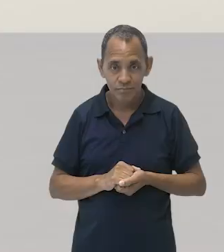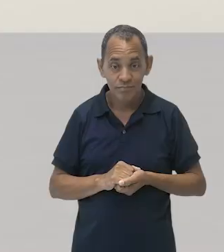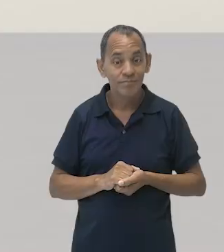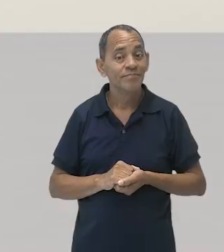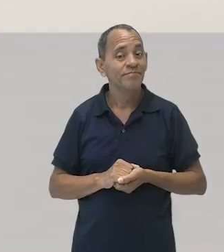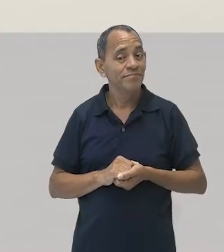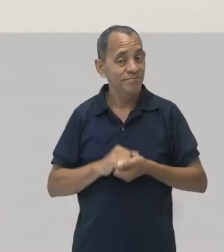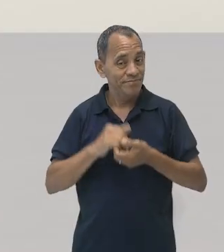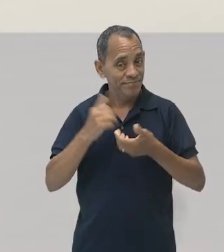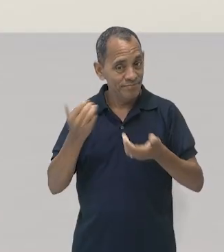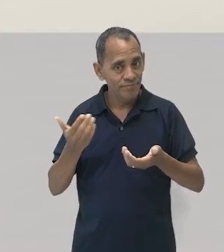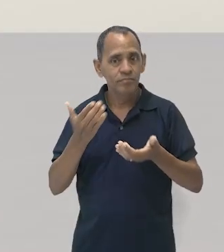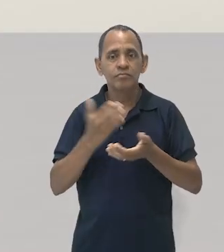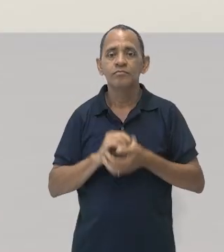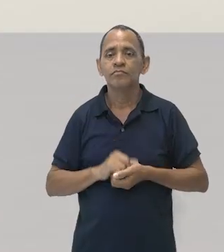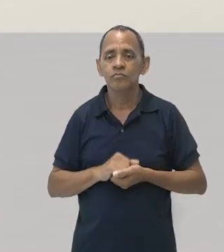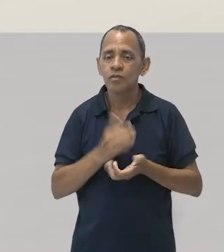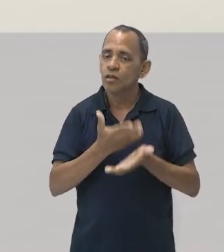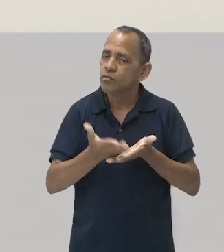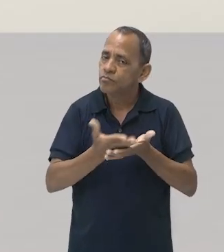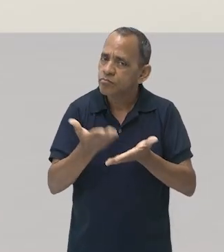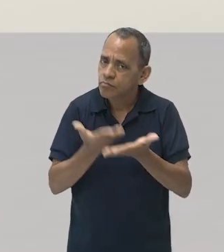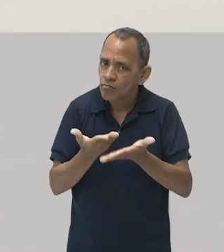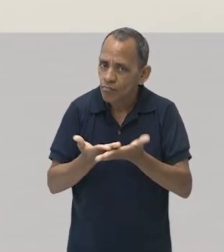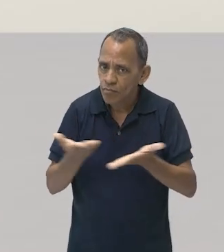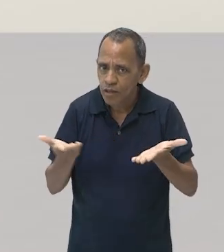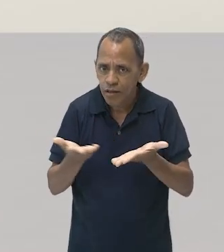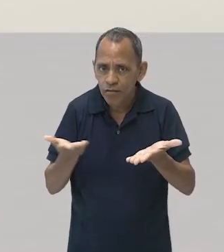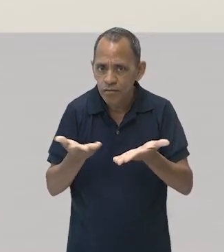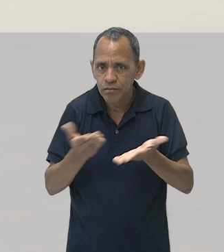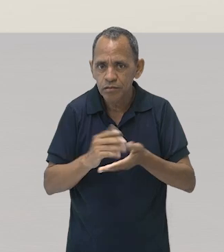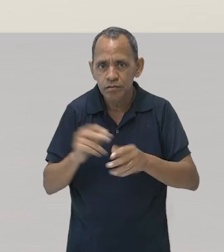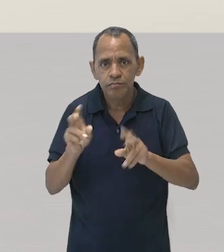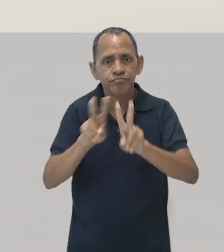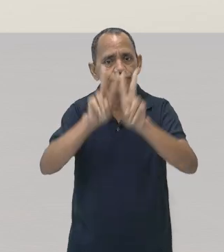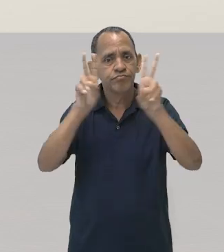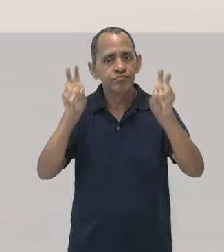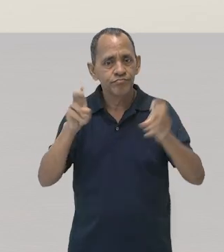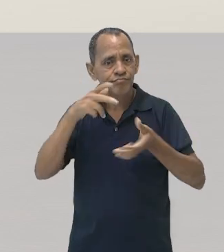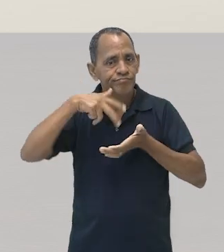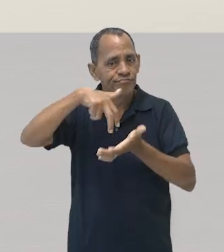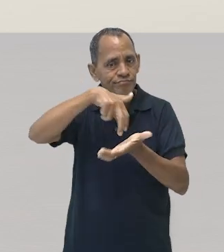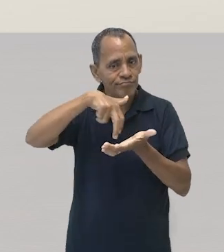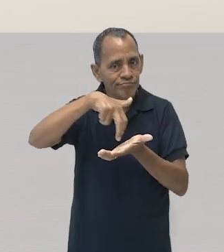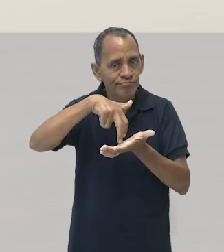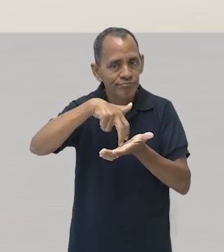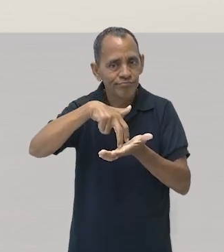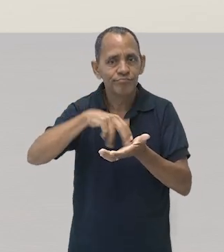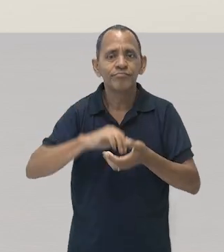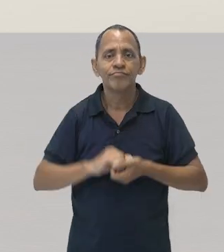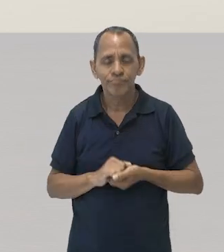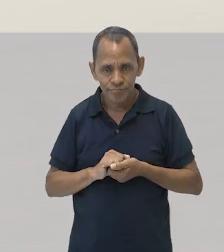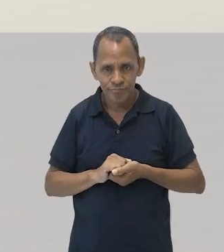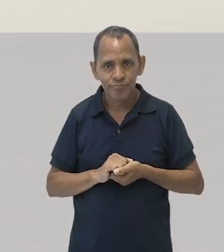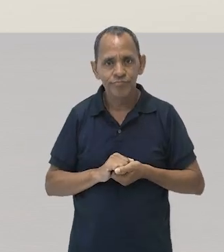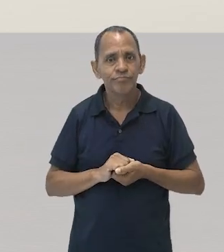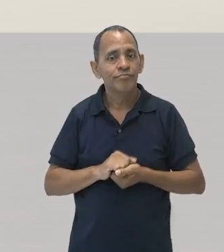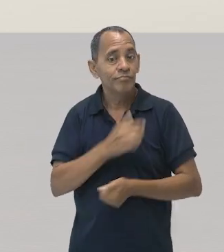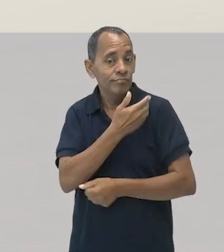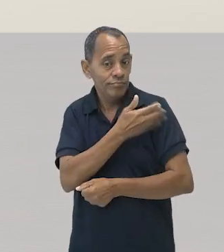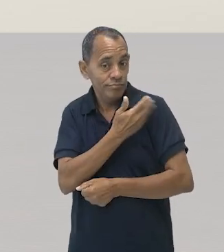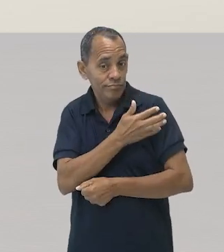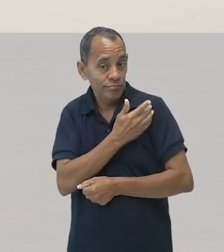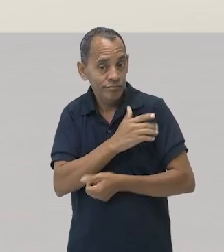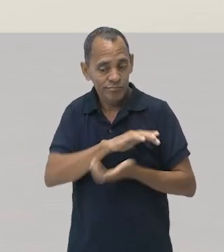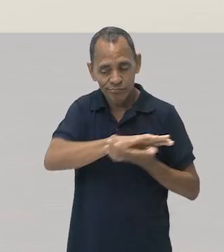Muito bem, vamos então iniciar a nossa aula a respeito da dança, estereótipos e preconceitos.